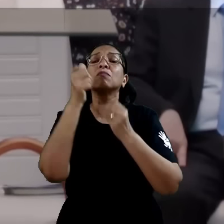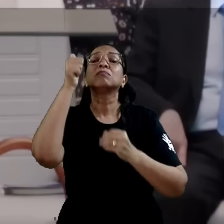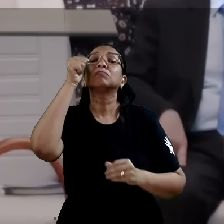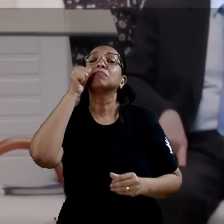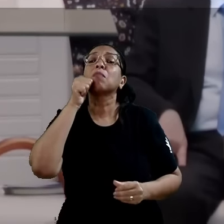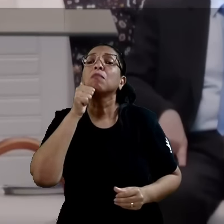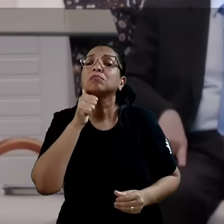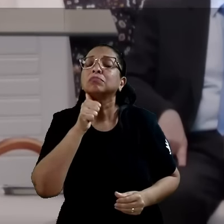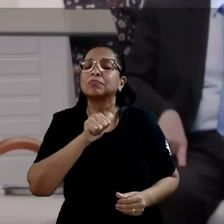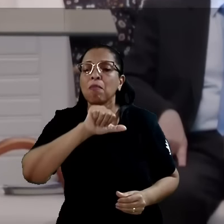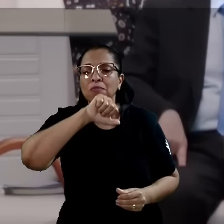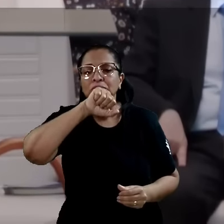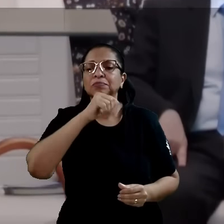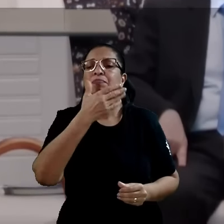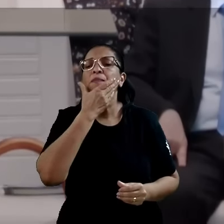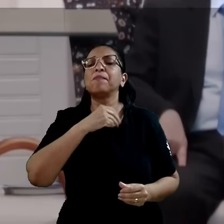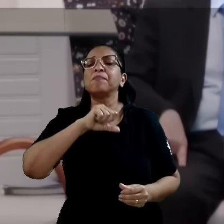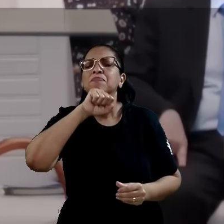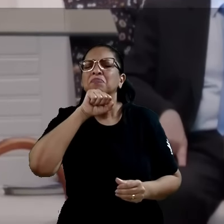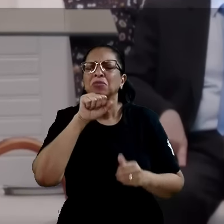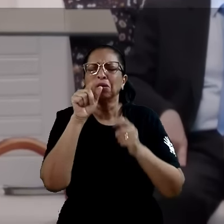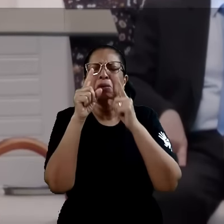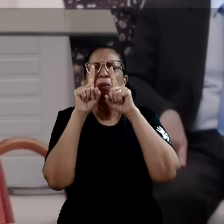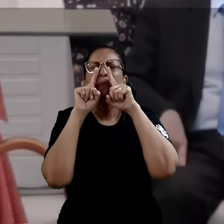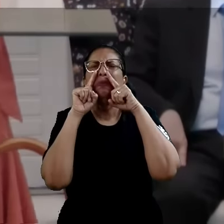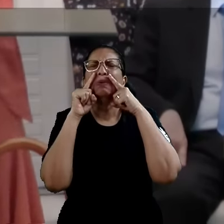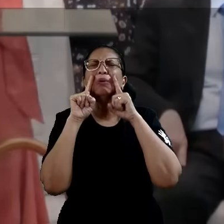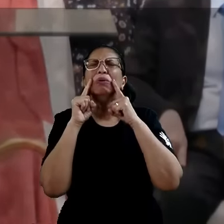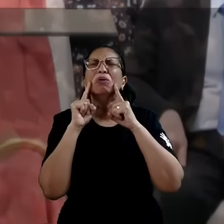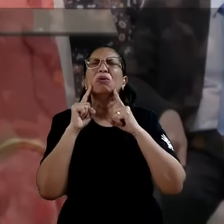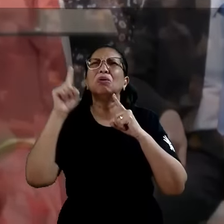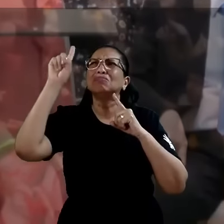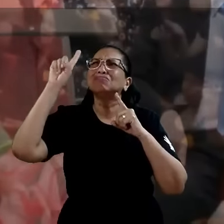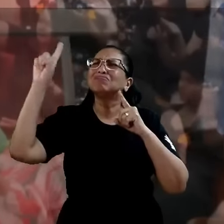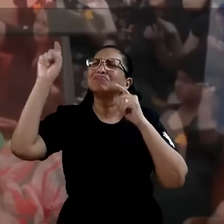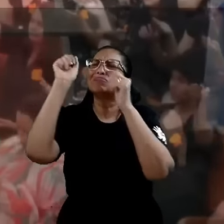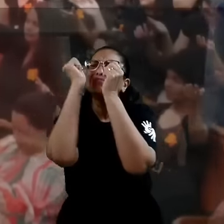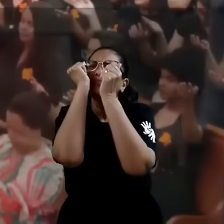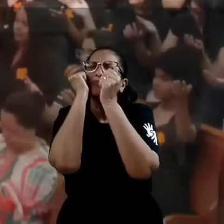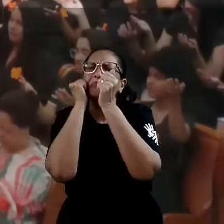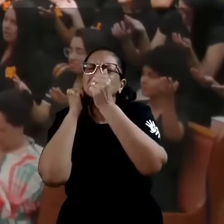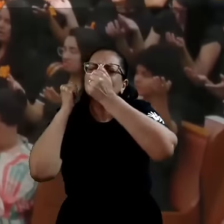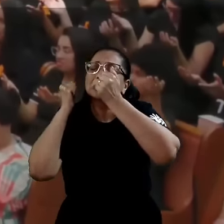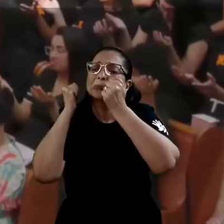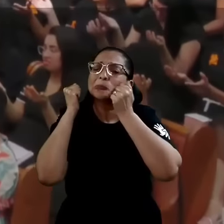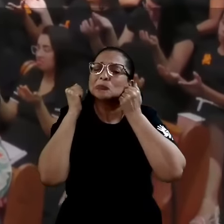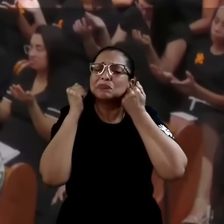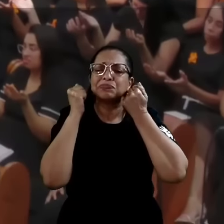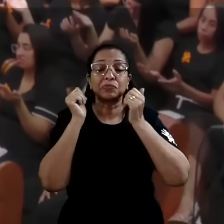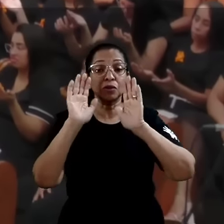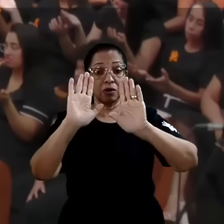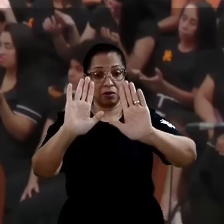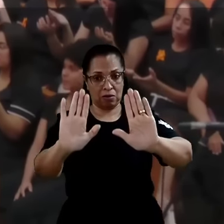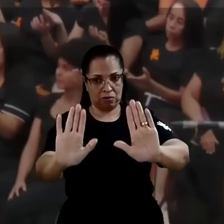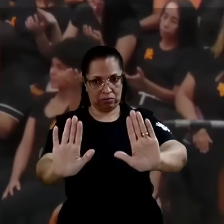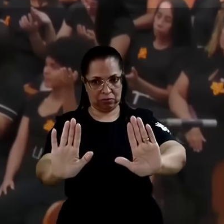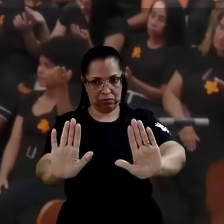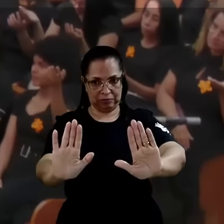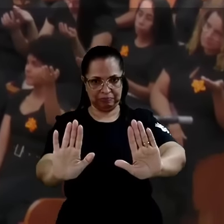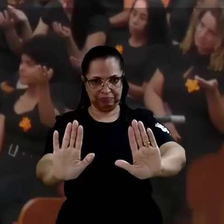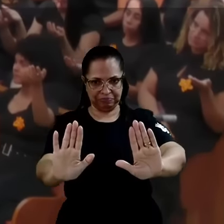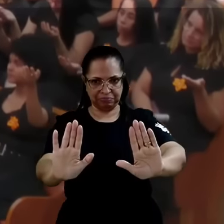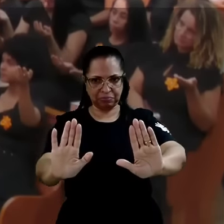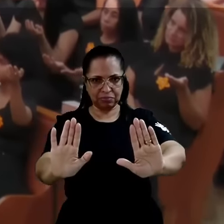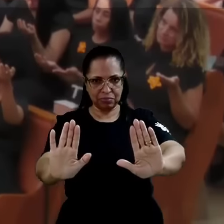lágrimas dos olhos manda você parar de se lamentar porque o teu filho não precisa de um celular novo não